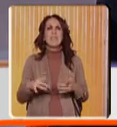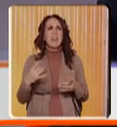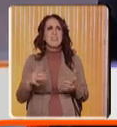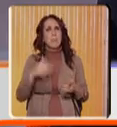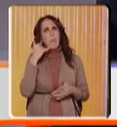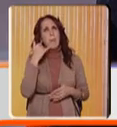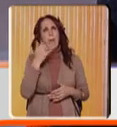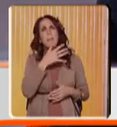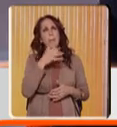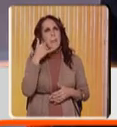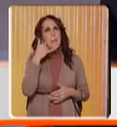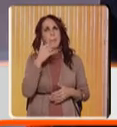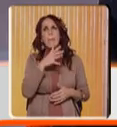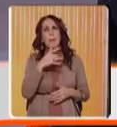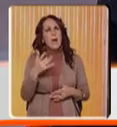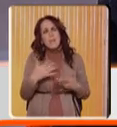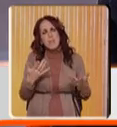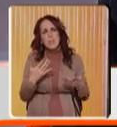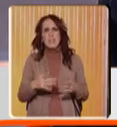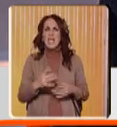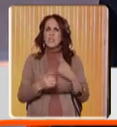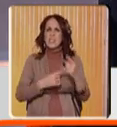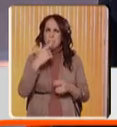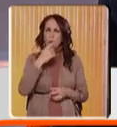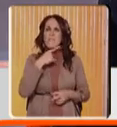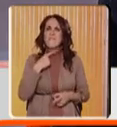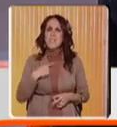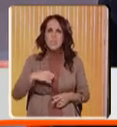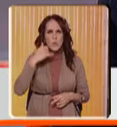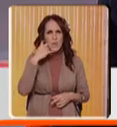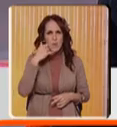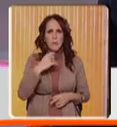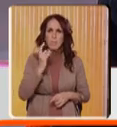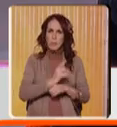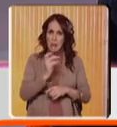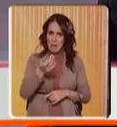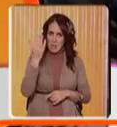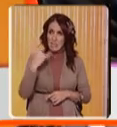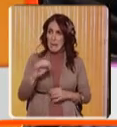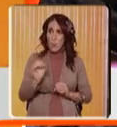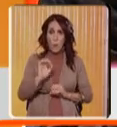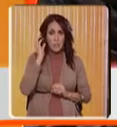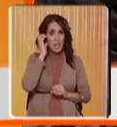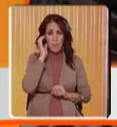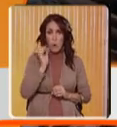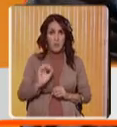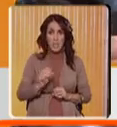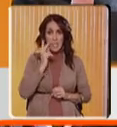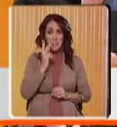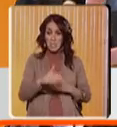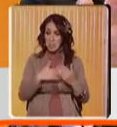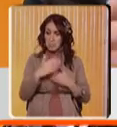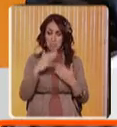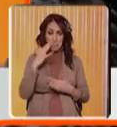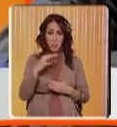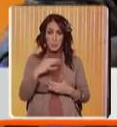E, portanto, acho que há alguns cuidados, não custam nada. Verdadeira dependência é aquilo que sentimos do telemóvel, porque há uns anos nós não usávamos telemóvel e a nossa vida